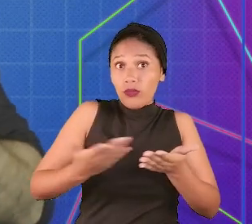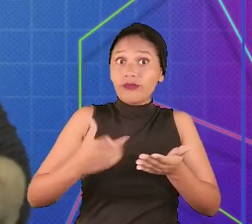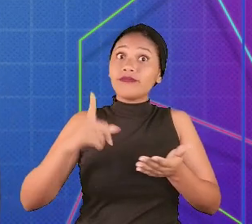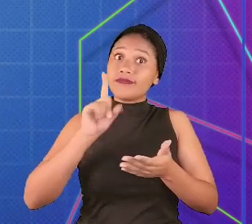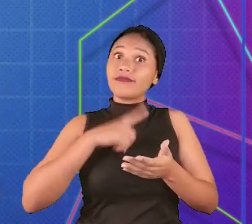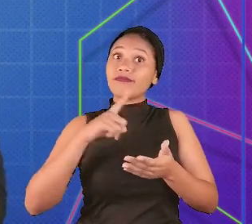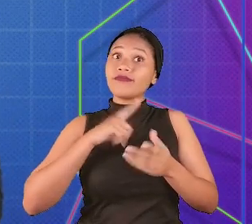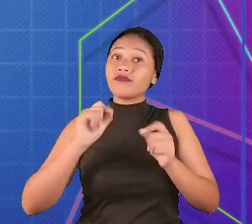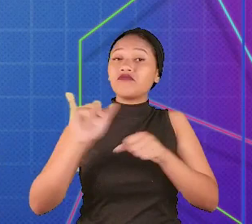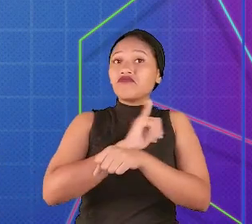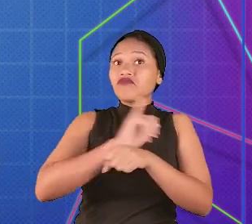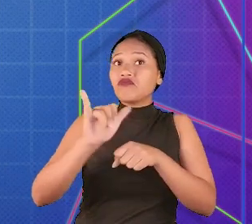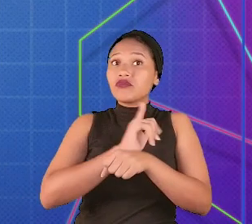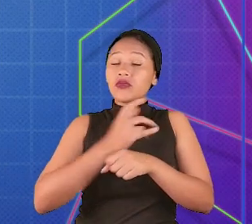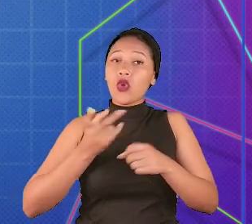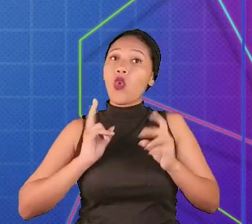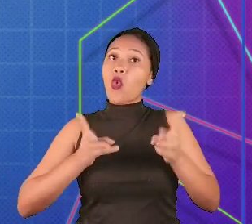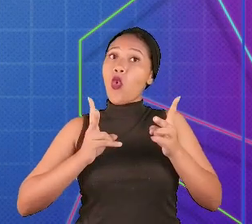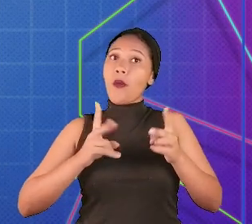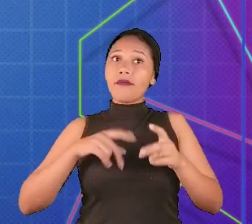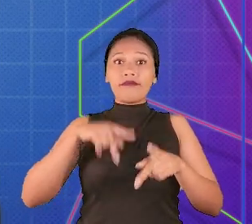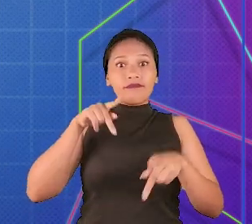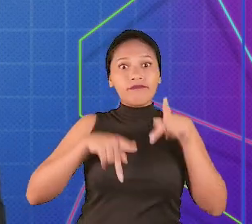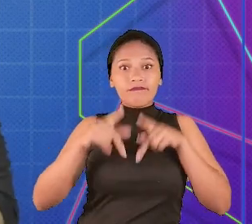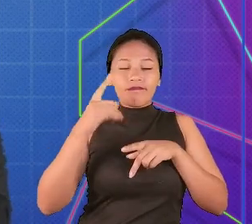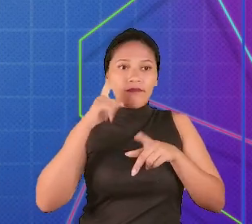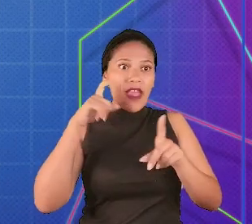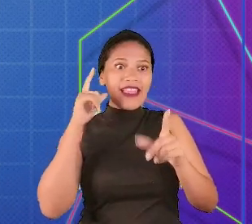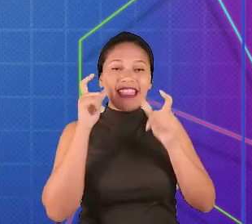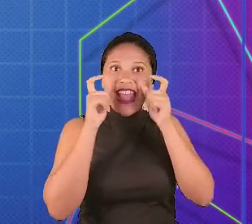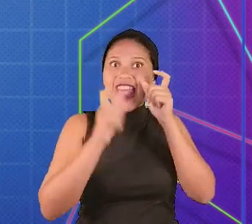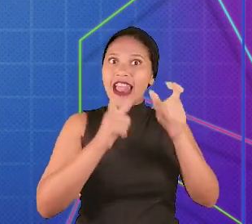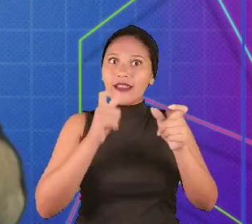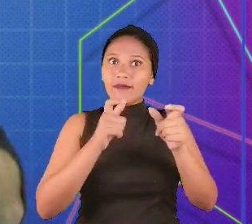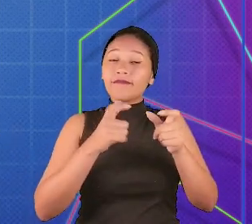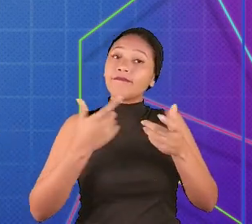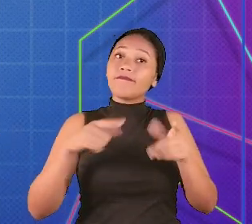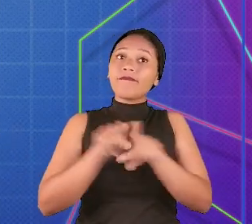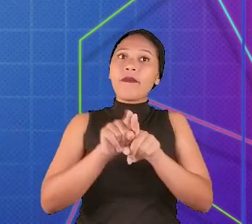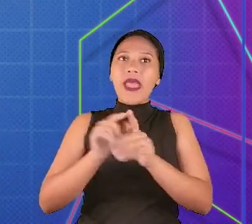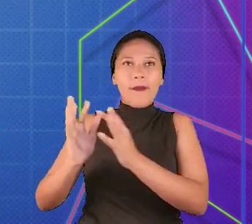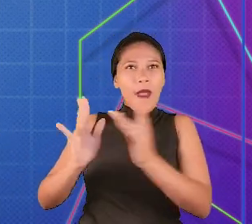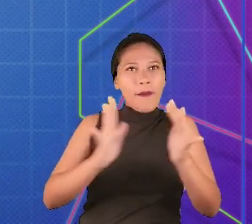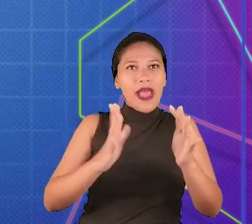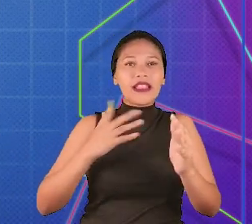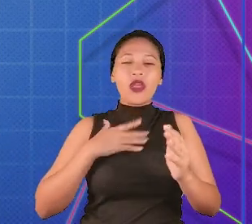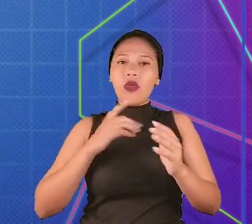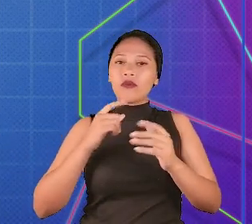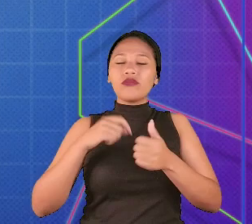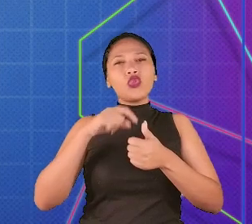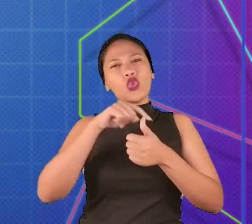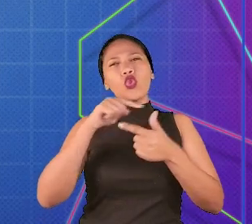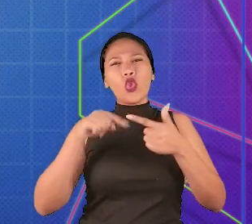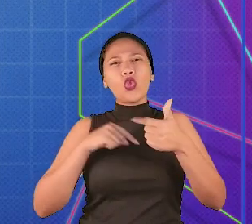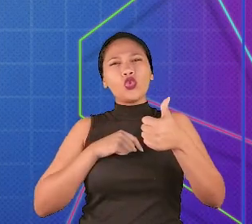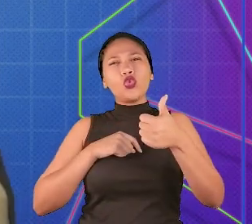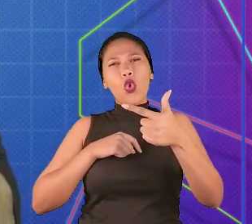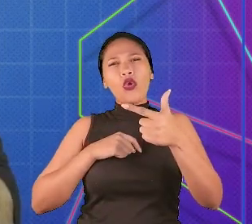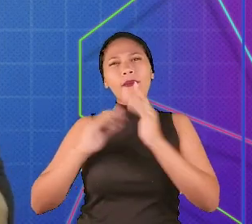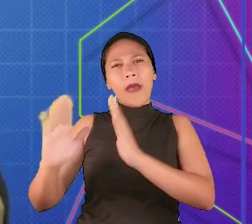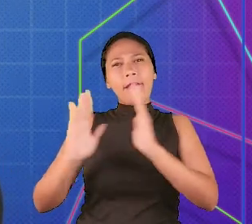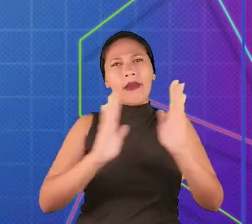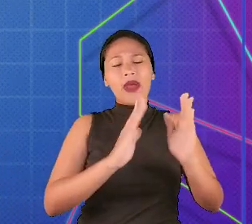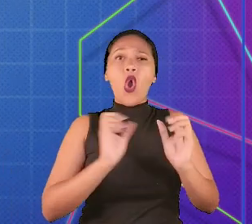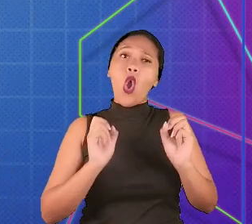se mostra uma ótima ferramenta para manter o público conectado com a nossa história. A jornada do herói é dividida em 12 passos.